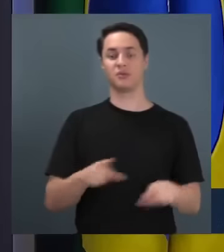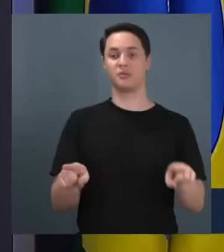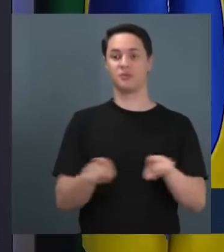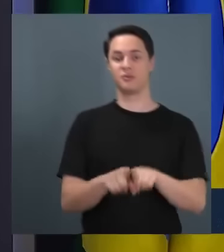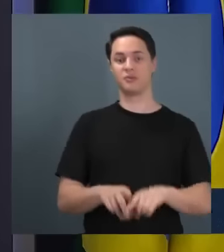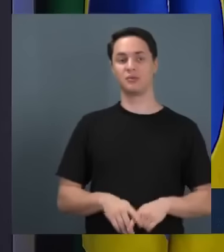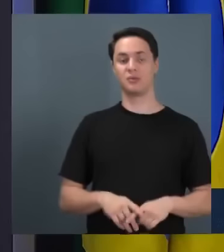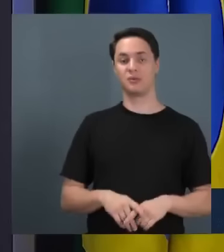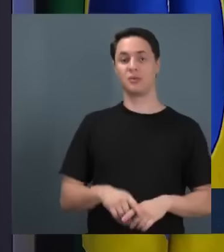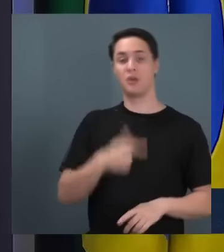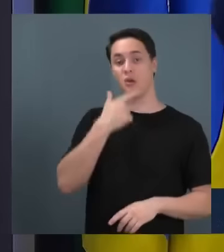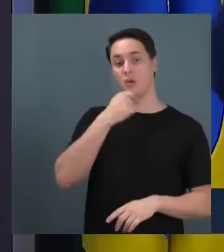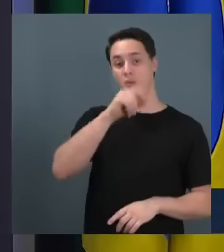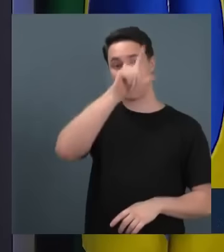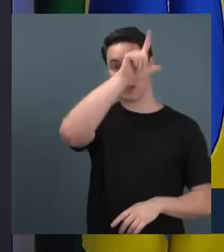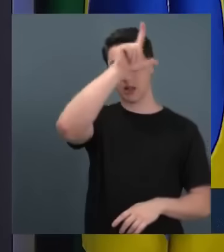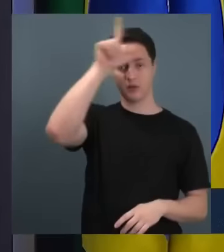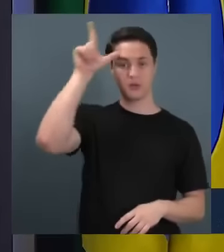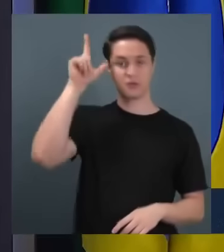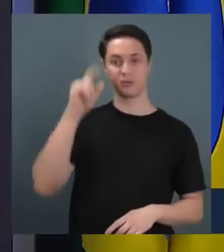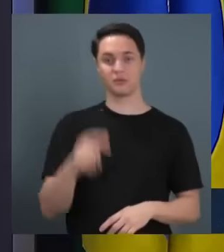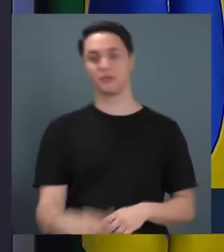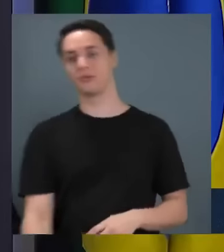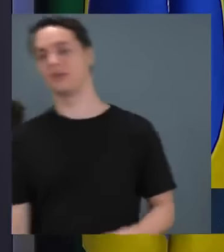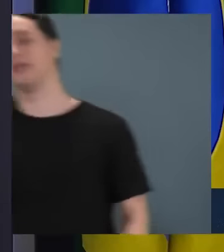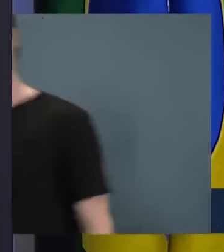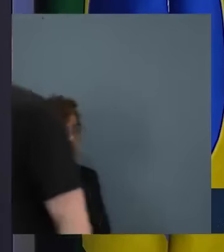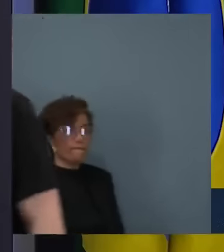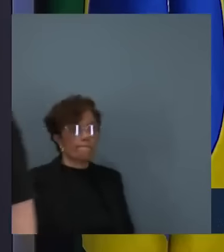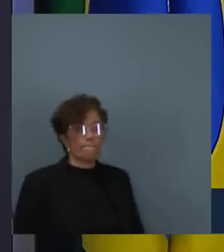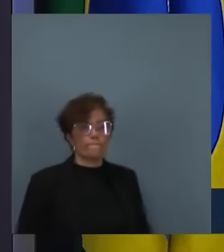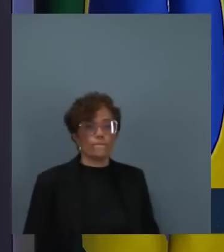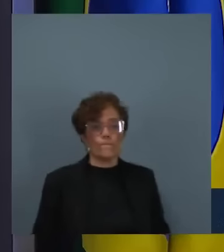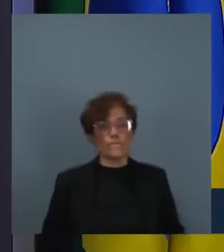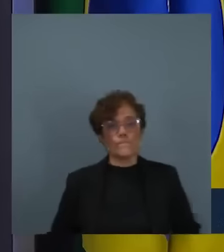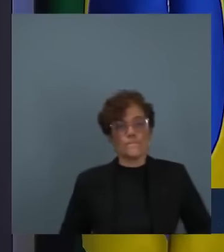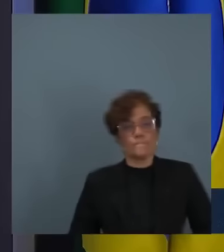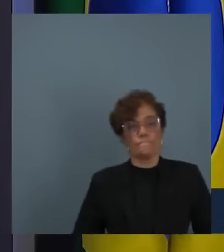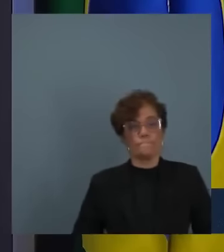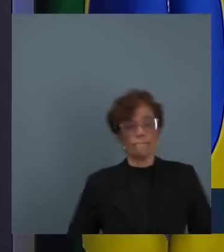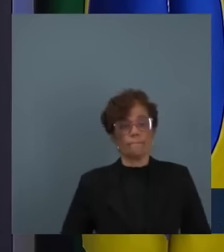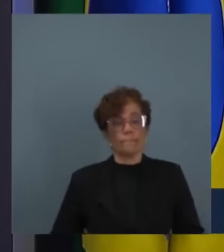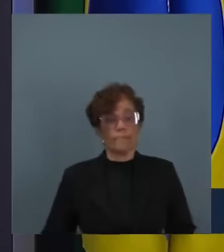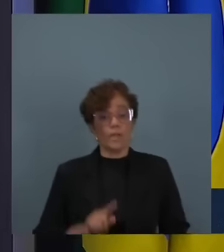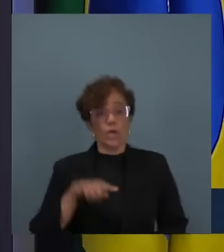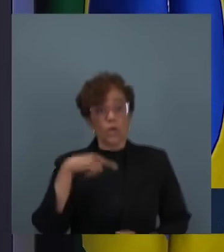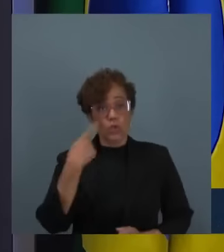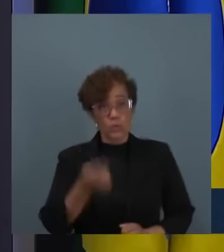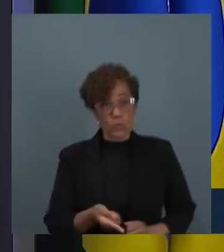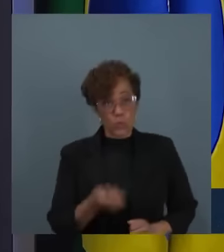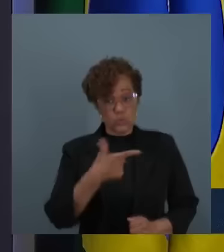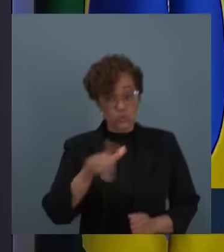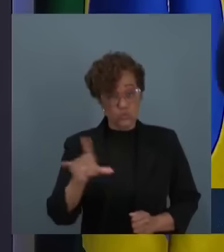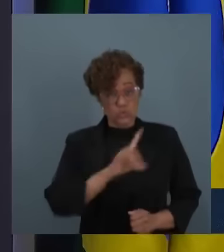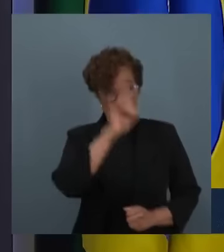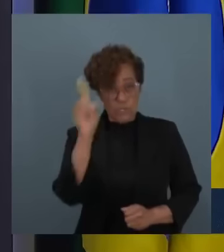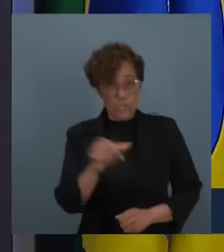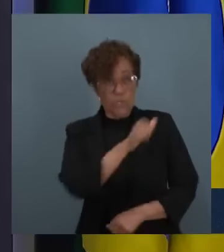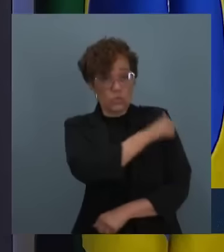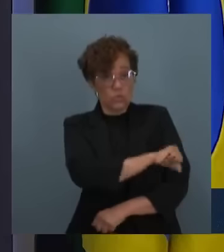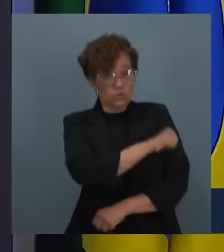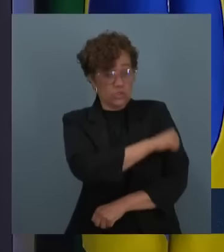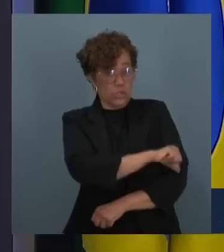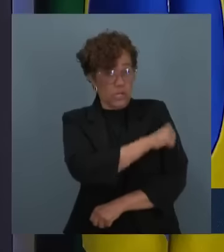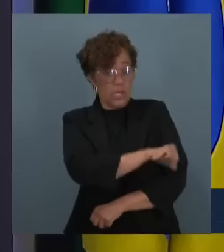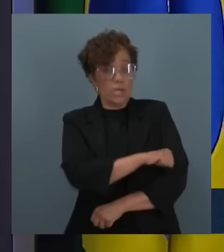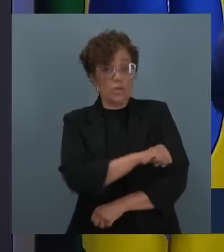ministro Lewandowski, foi ao Ceará no dia seguinte daquela operação do Rio de Janeiro, ou seja, nem no Ceará ele